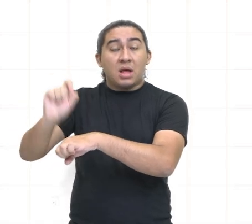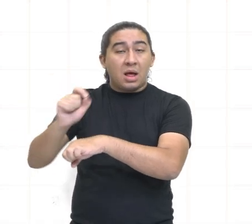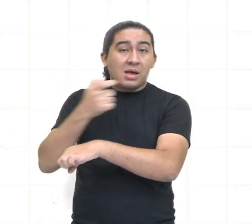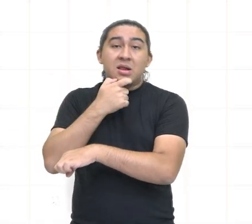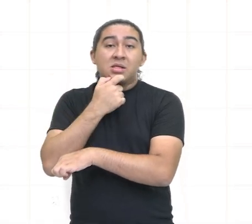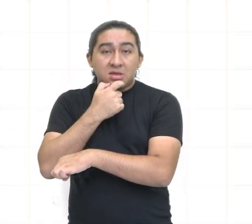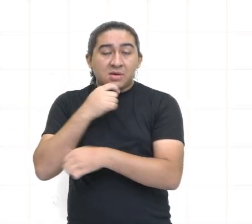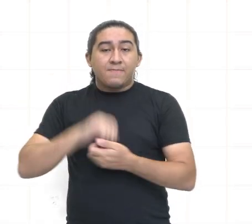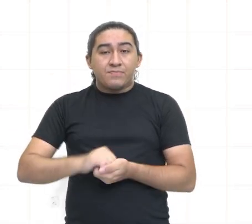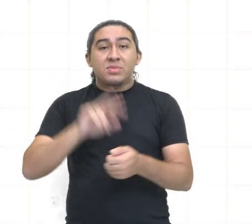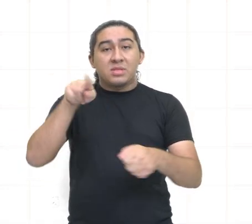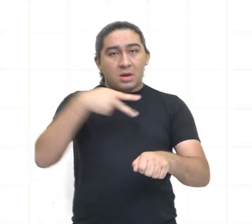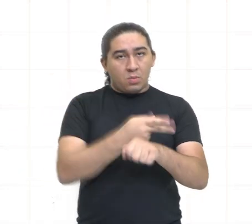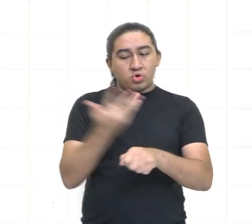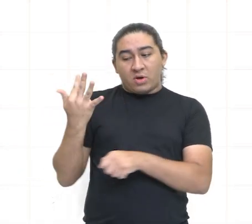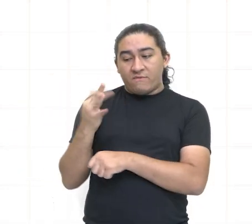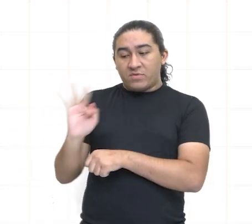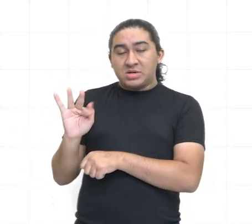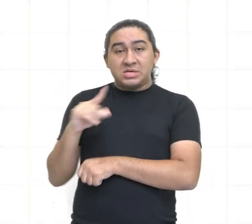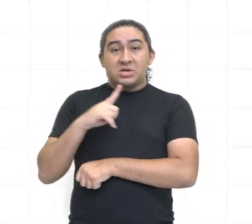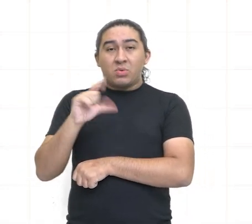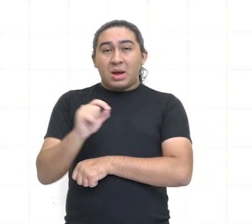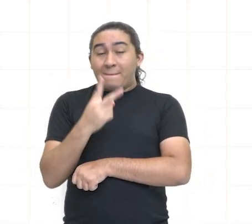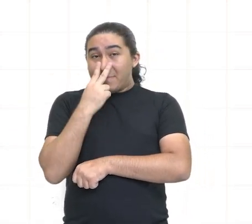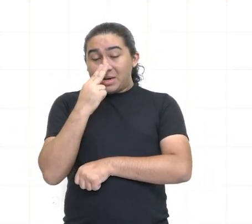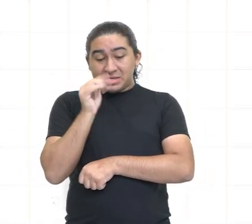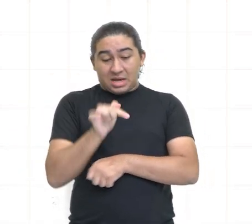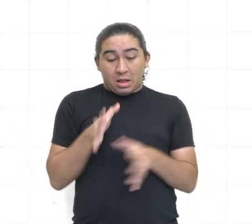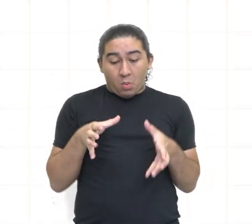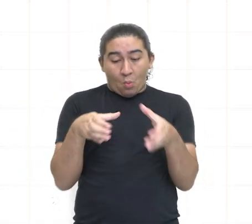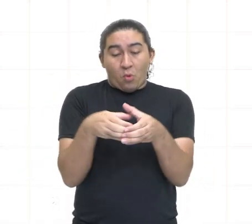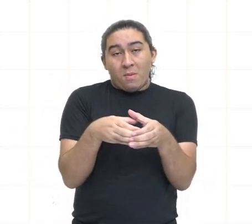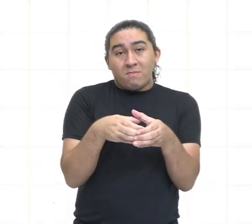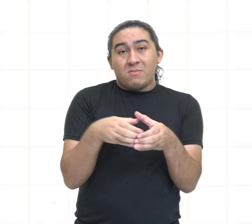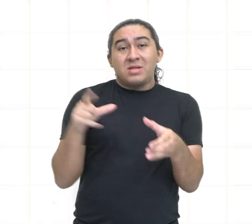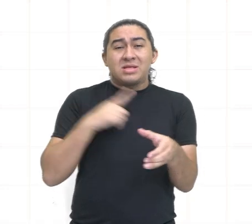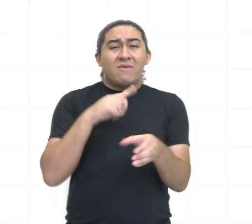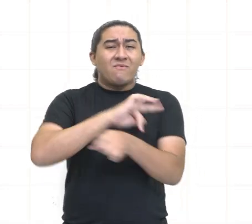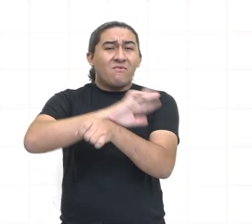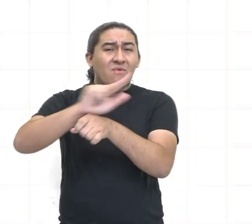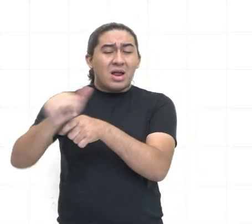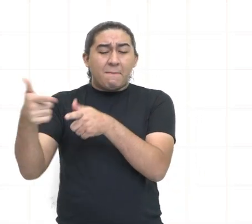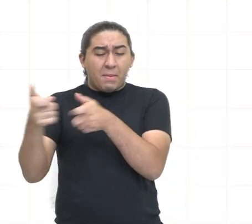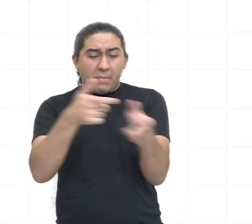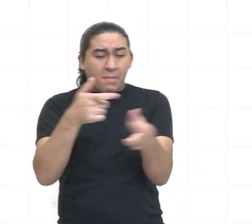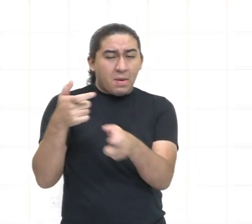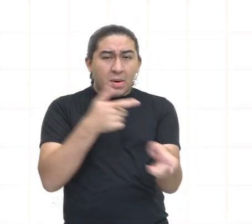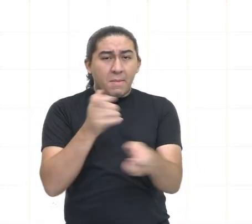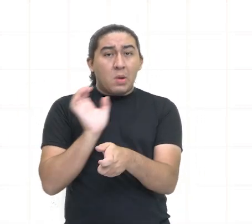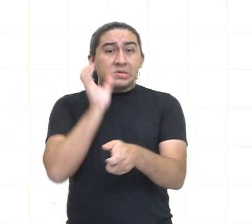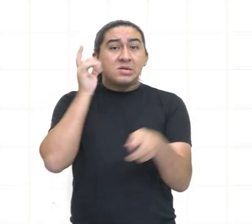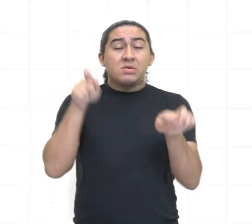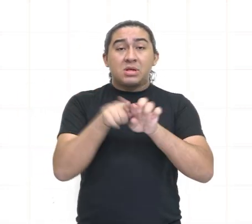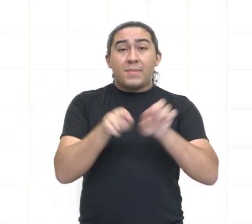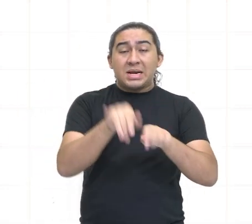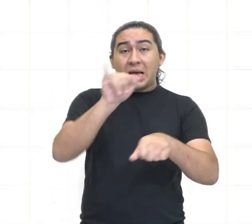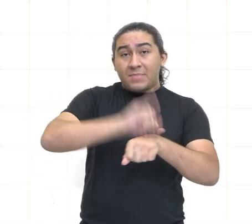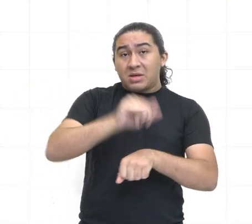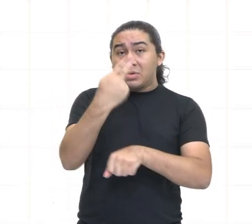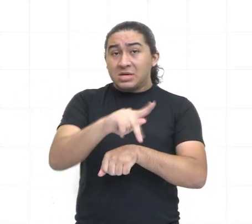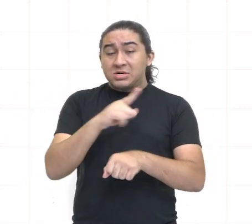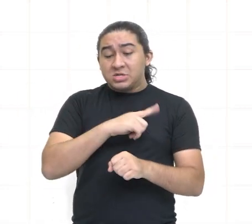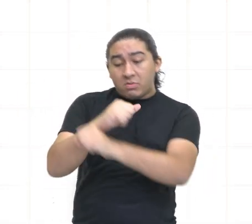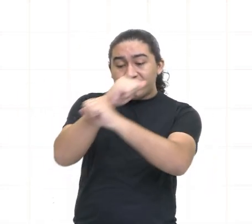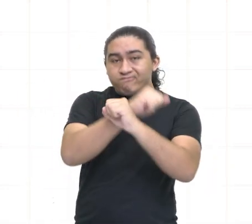a invasão e ocupação da França, estava isolada. Houve diversos ataques, inclusive em Londres, tá, gente? Com a resistência